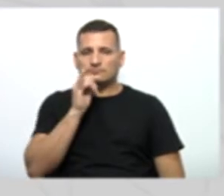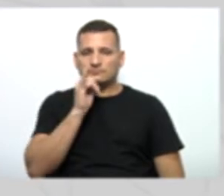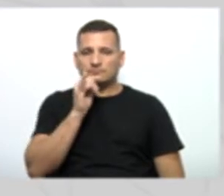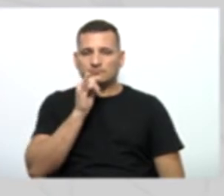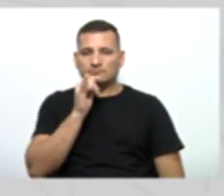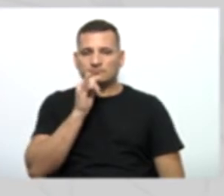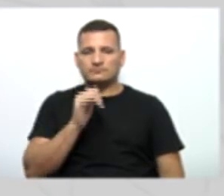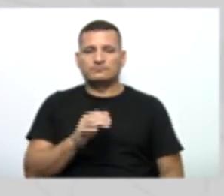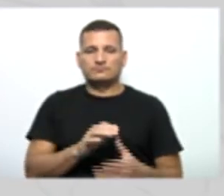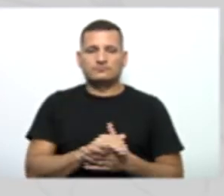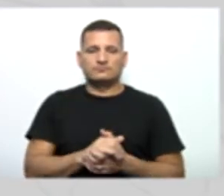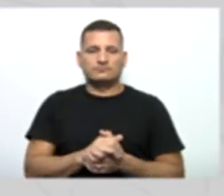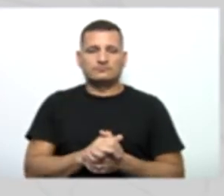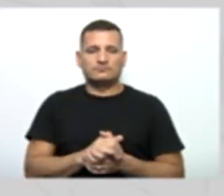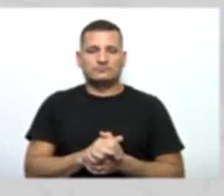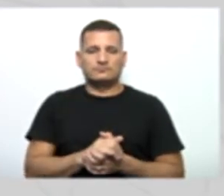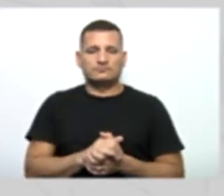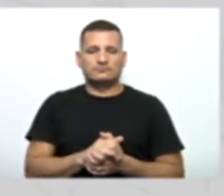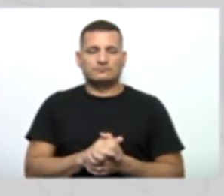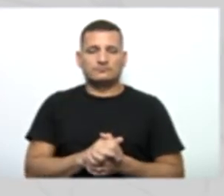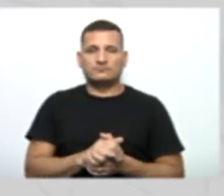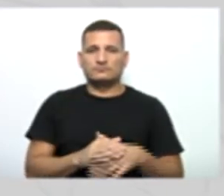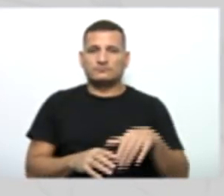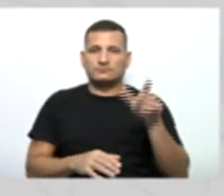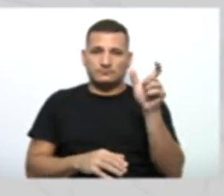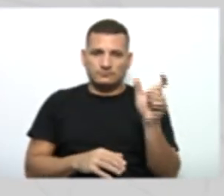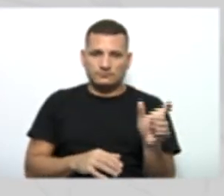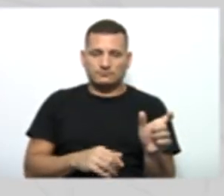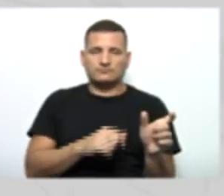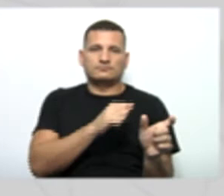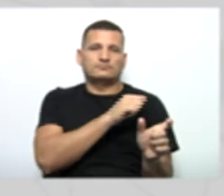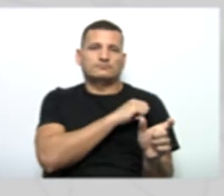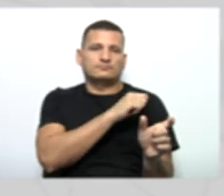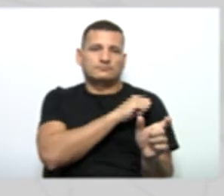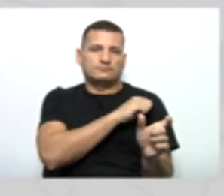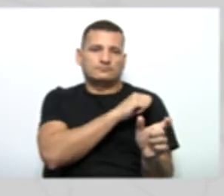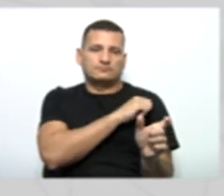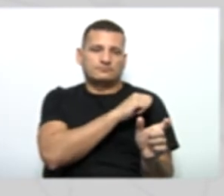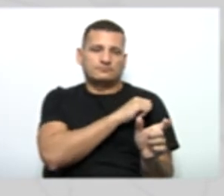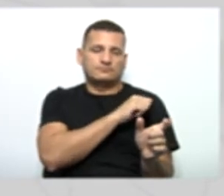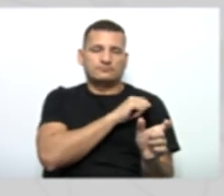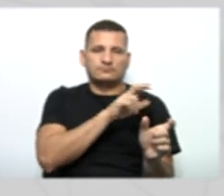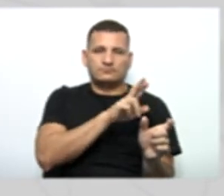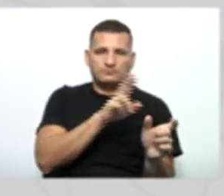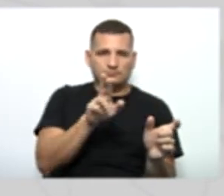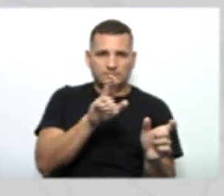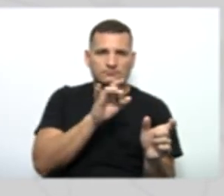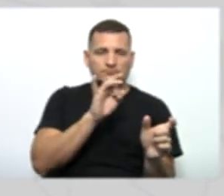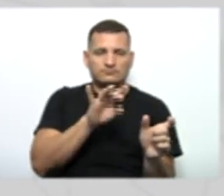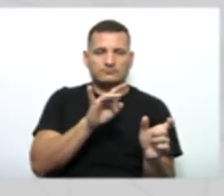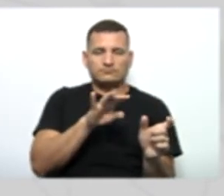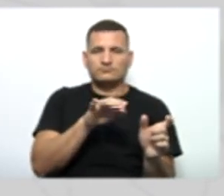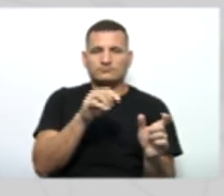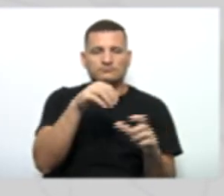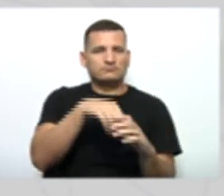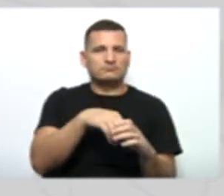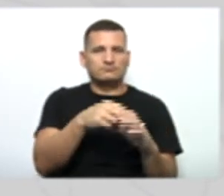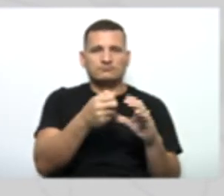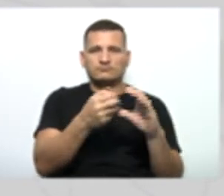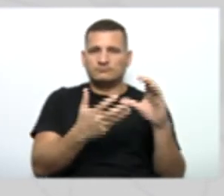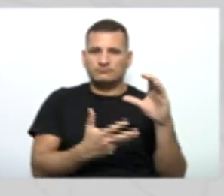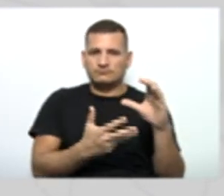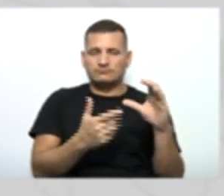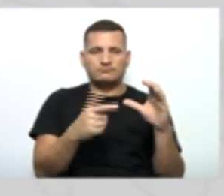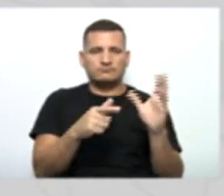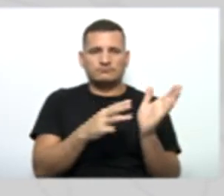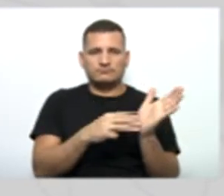uma classe aluno, certo? A gente só colocou o nome dela, ó. Veja que ela não tem atributos, ela não tem um